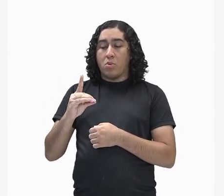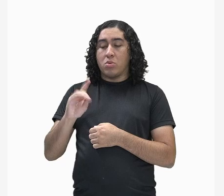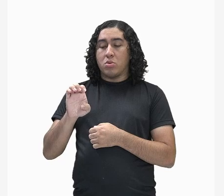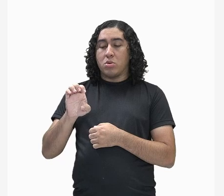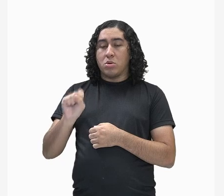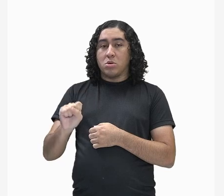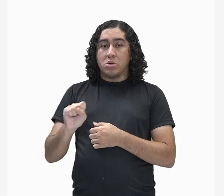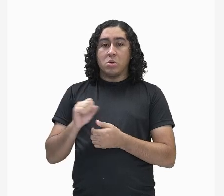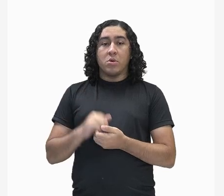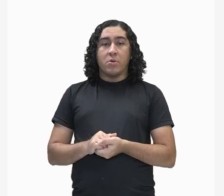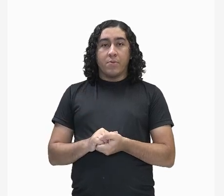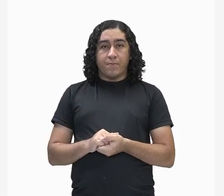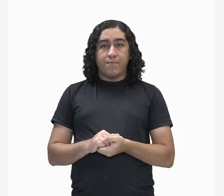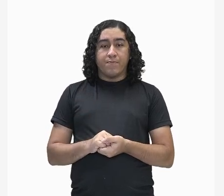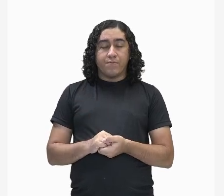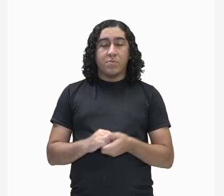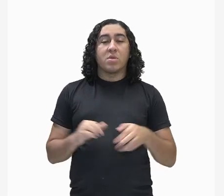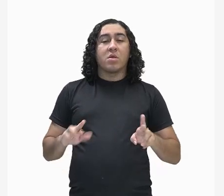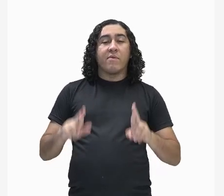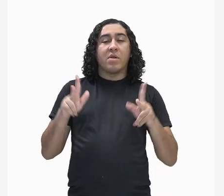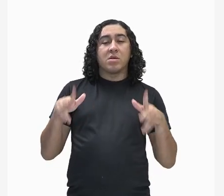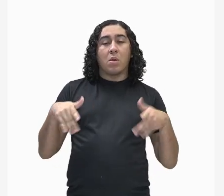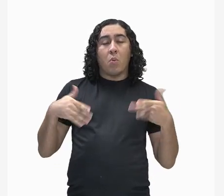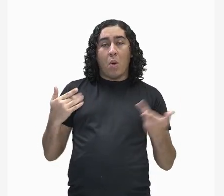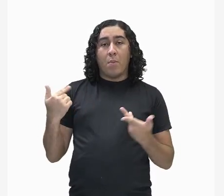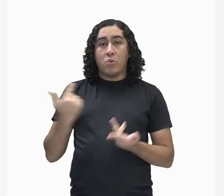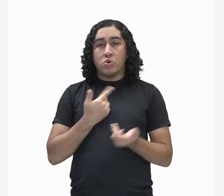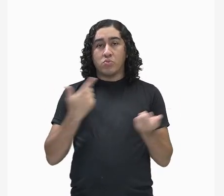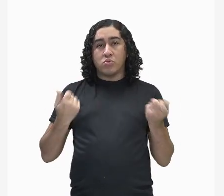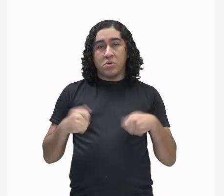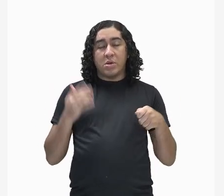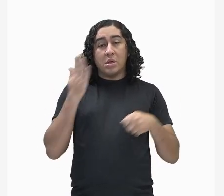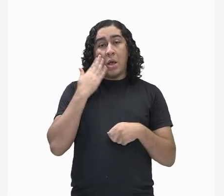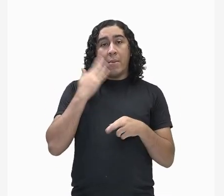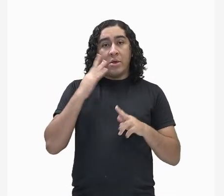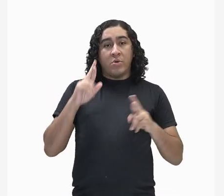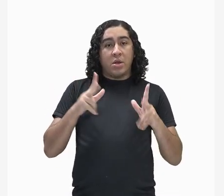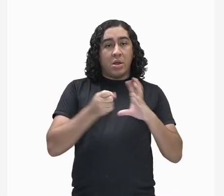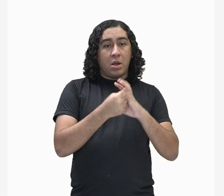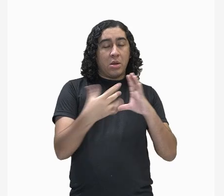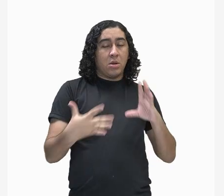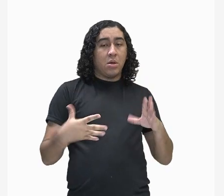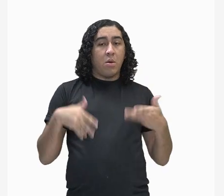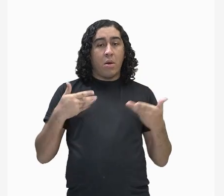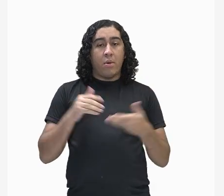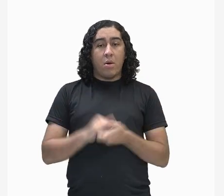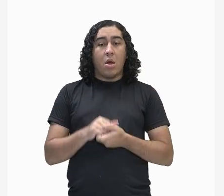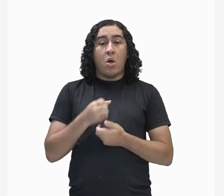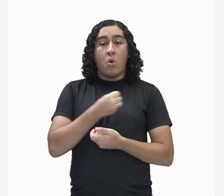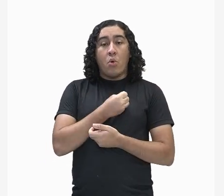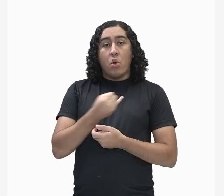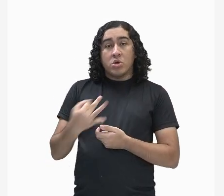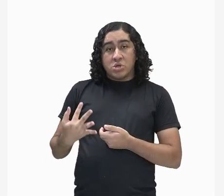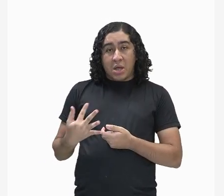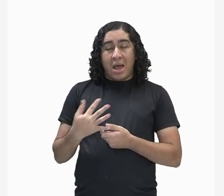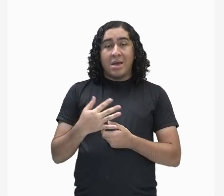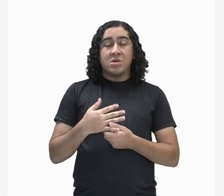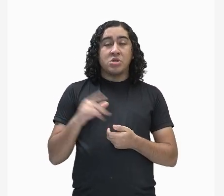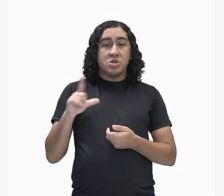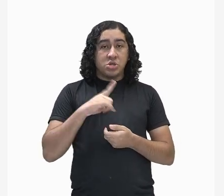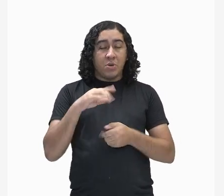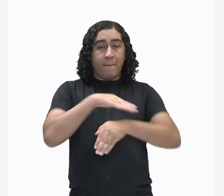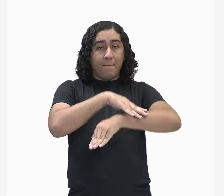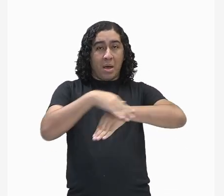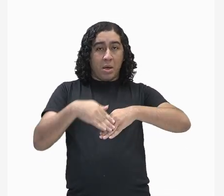A diferença entre eles ali, né, para a gente conseguir diferenciar logo de cara, é a quantidade de patas por